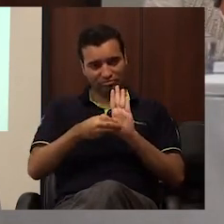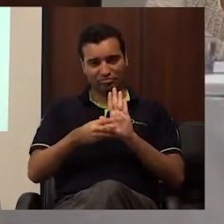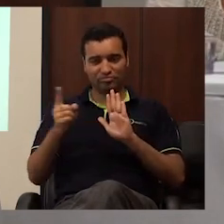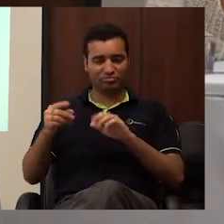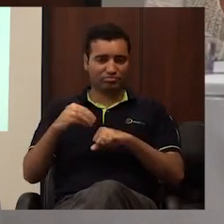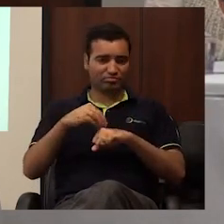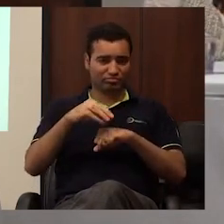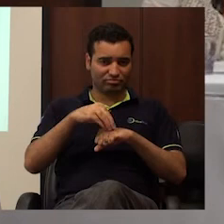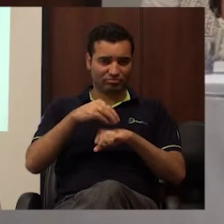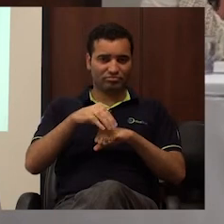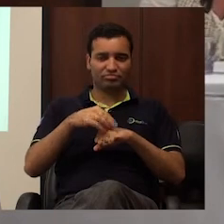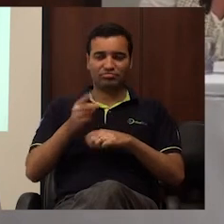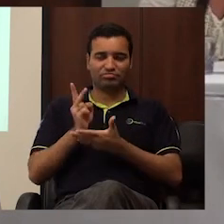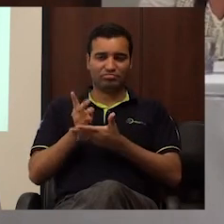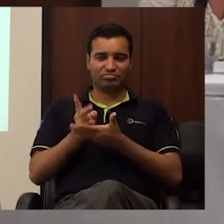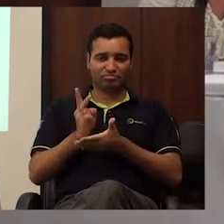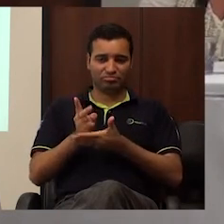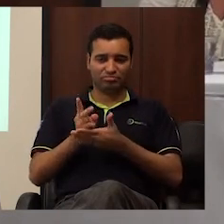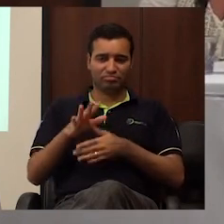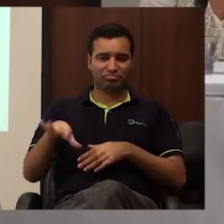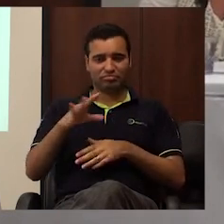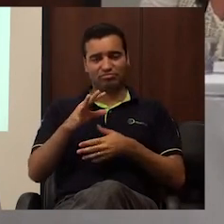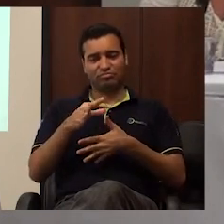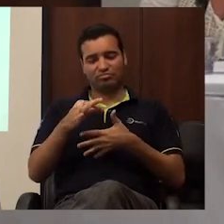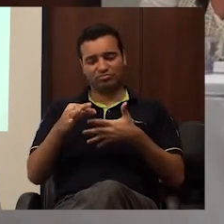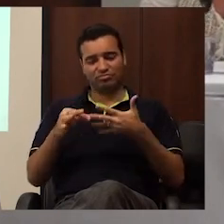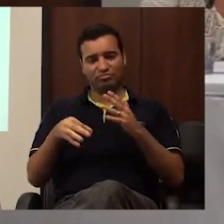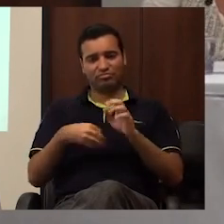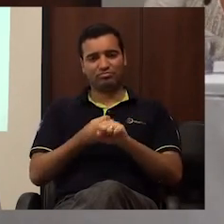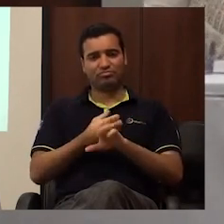recomendações constantes nos parâmetros curriculares nacionais.